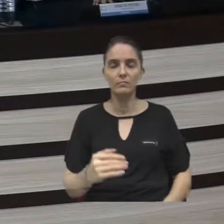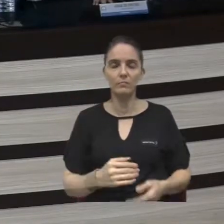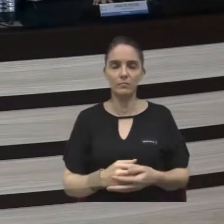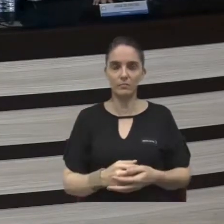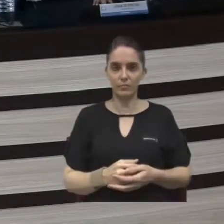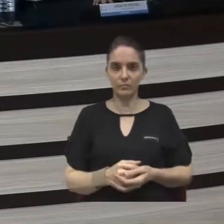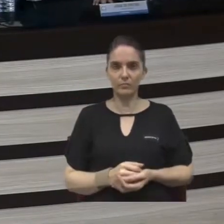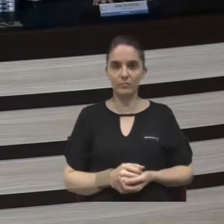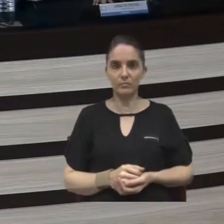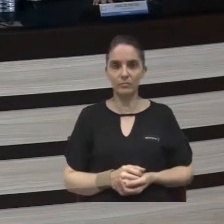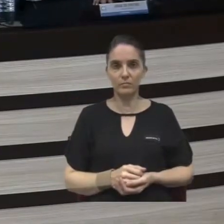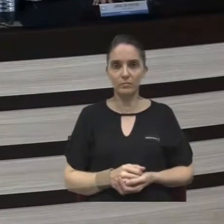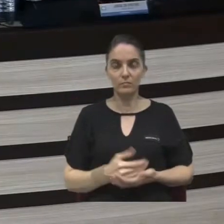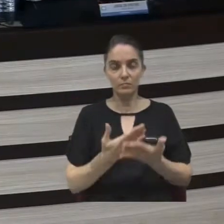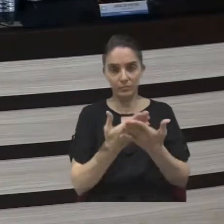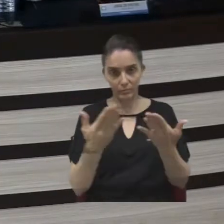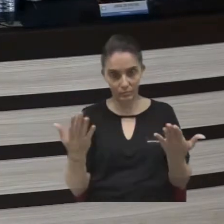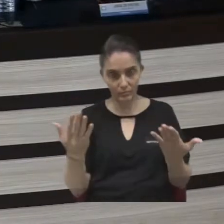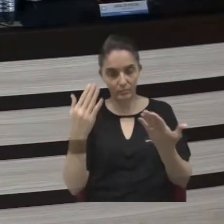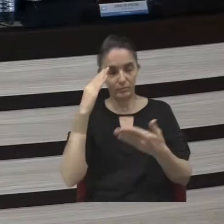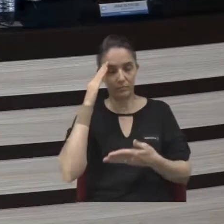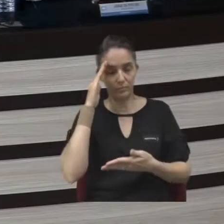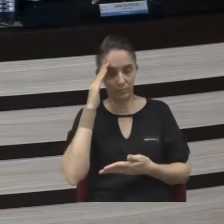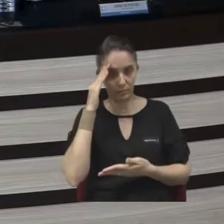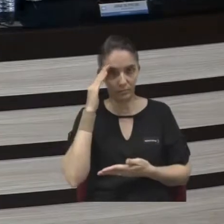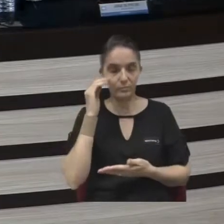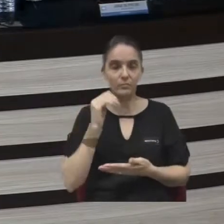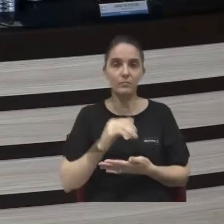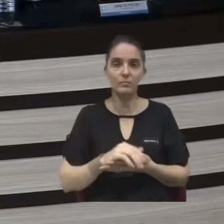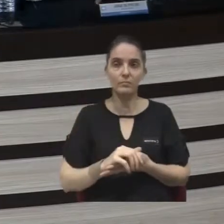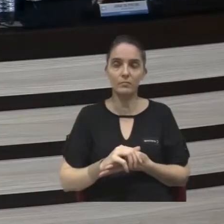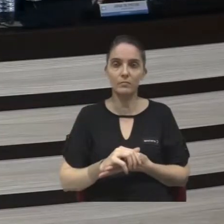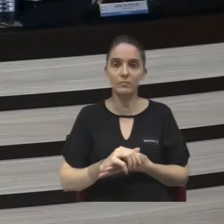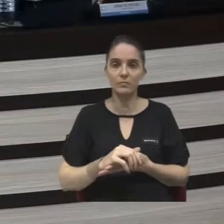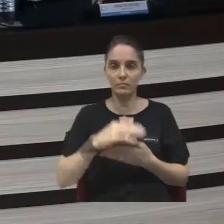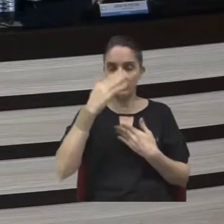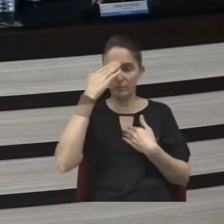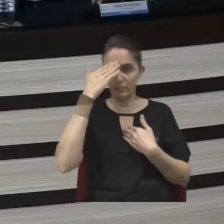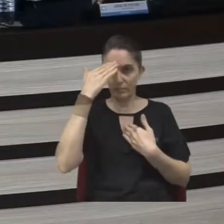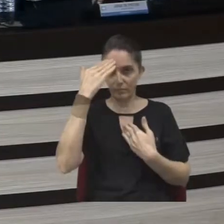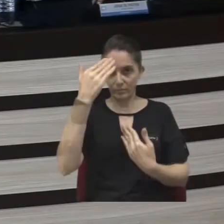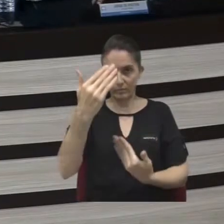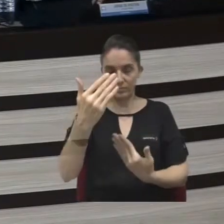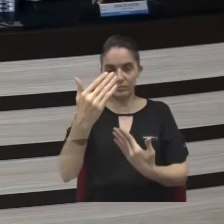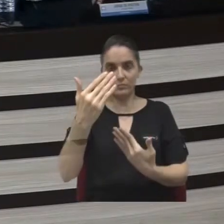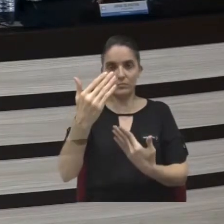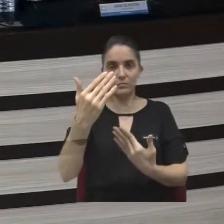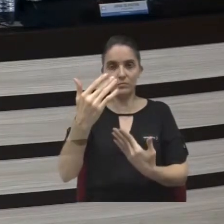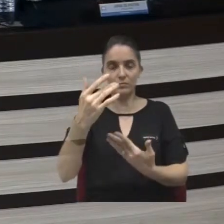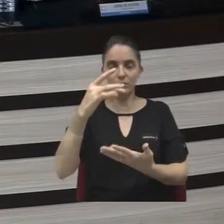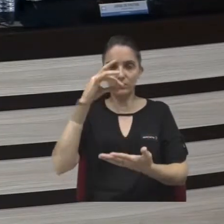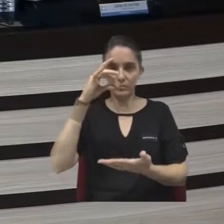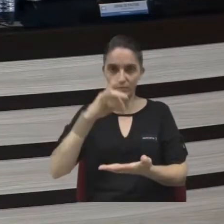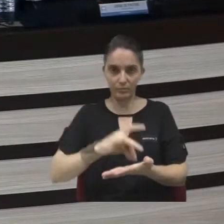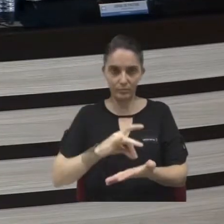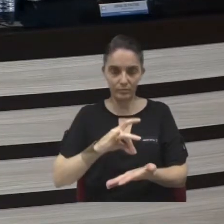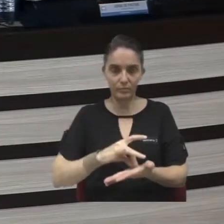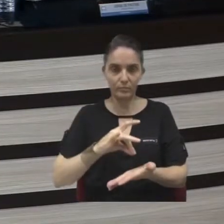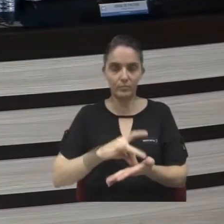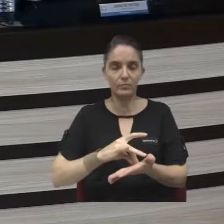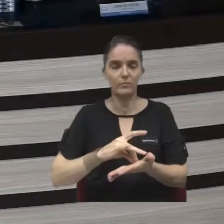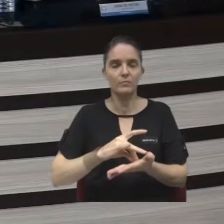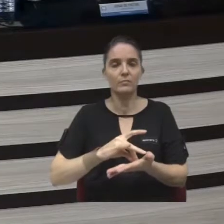Certo do entendimento e compreensão de Vossa Excelência, apresento neste ensejo meu protesto de alta estima e